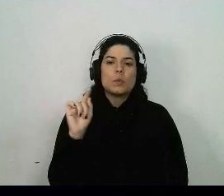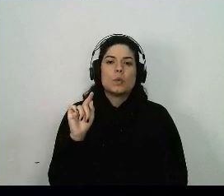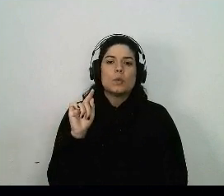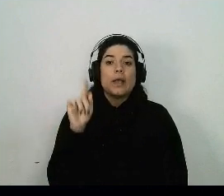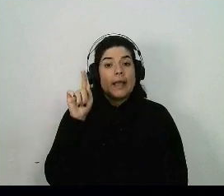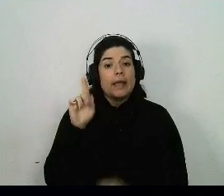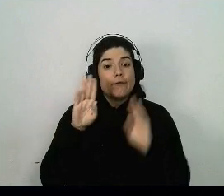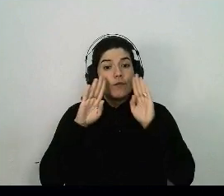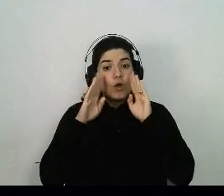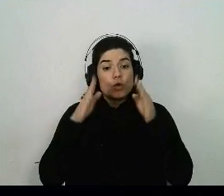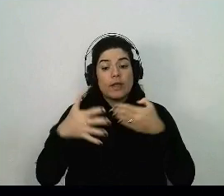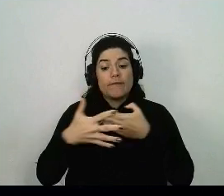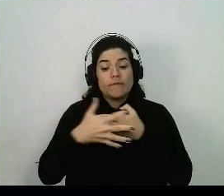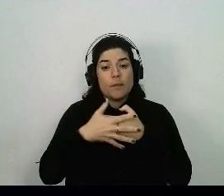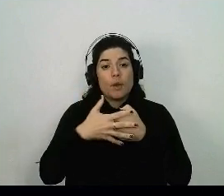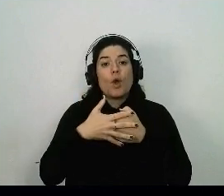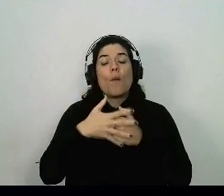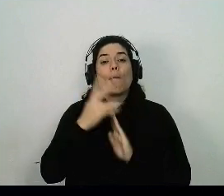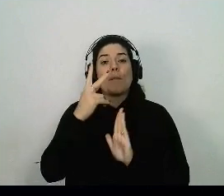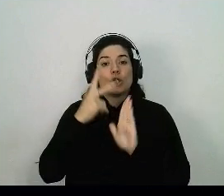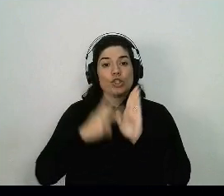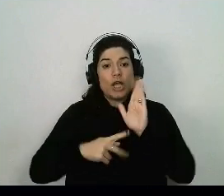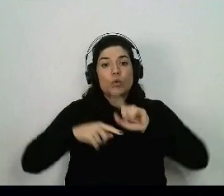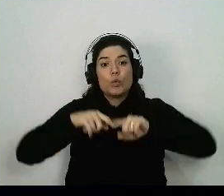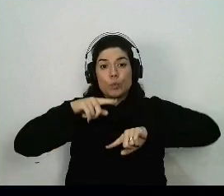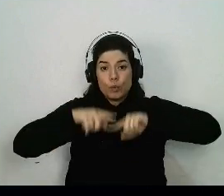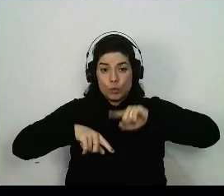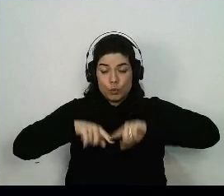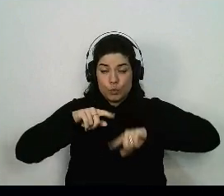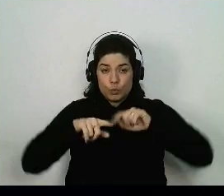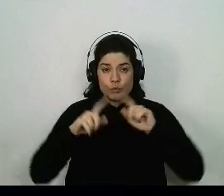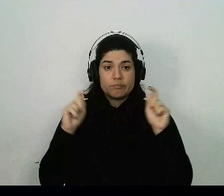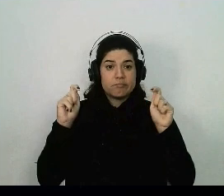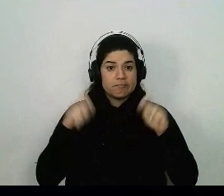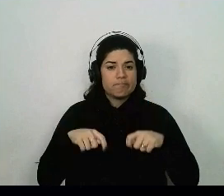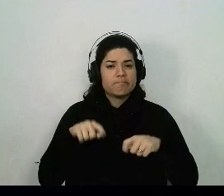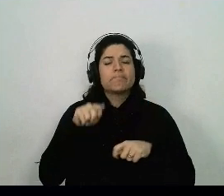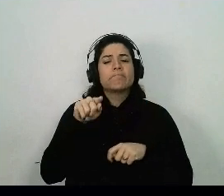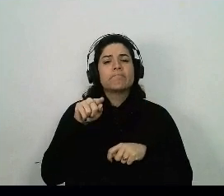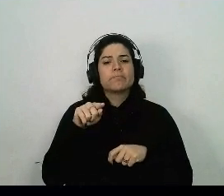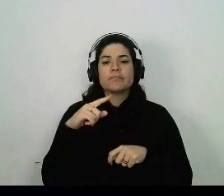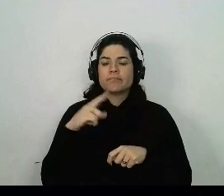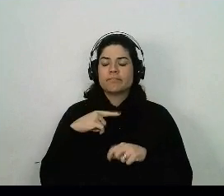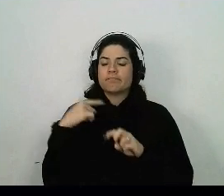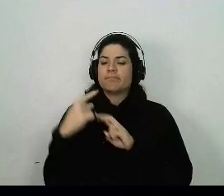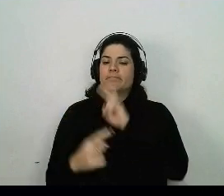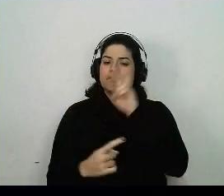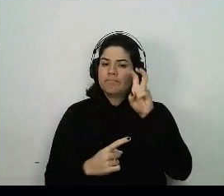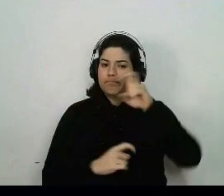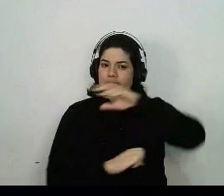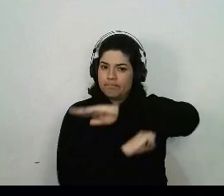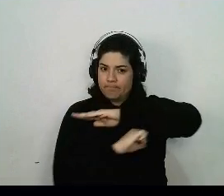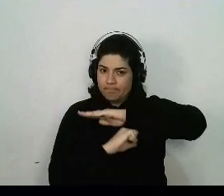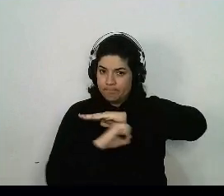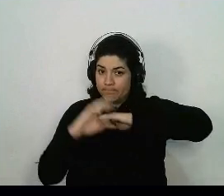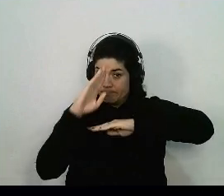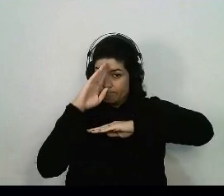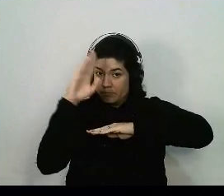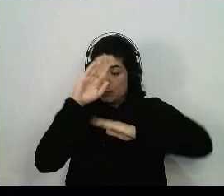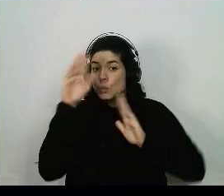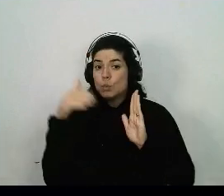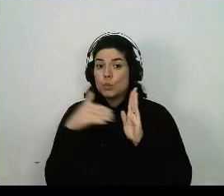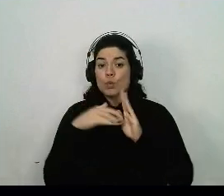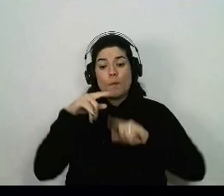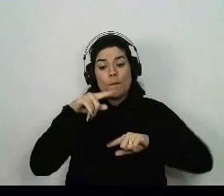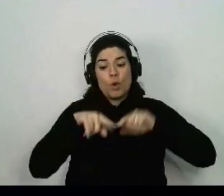para projetos e produtos, né? Então, aqui, ele tem 5 pilares, que para todos os produtos que a gente está trabalhando